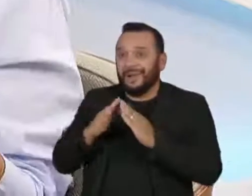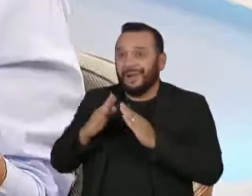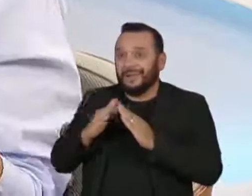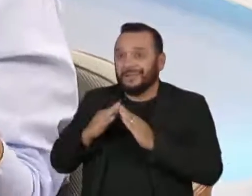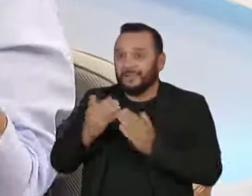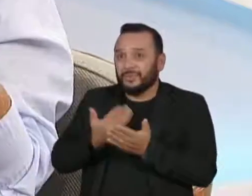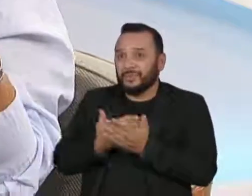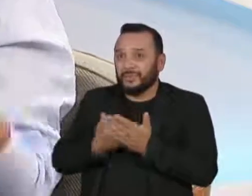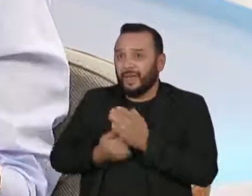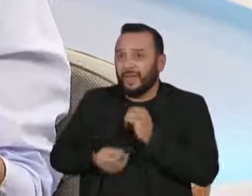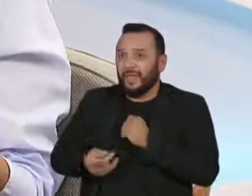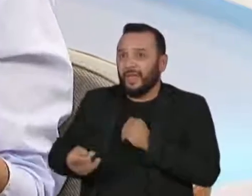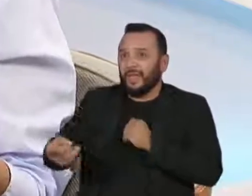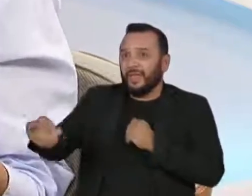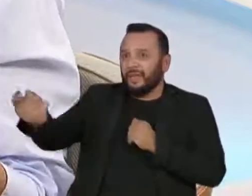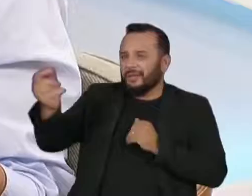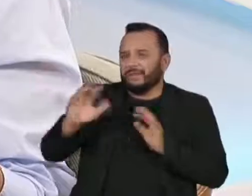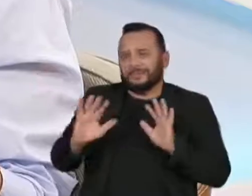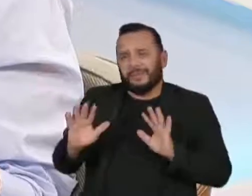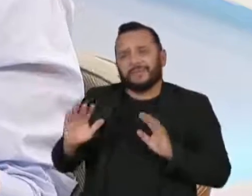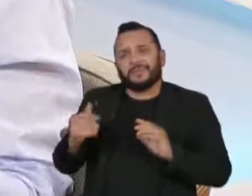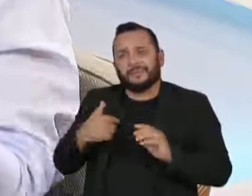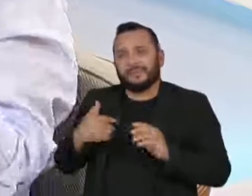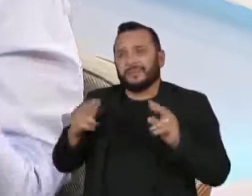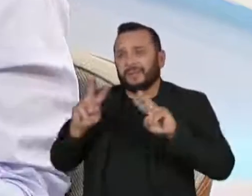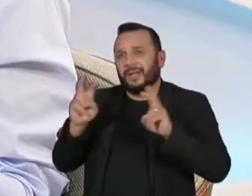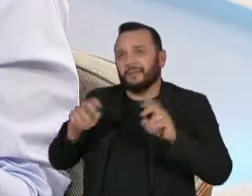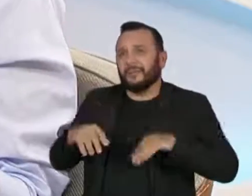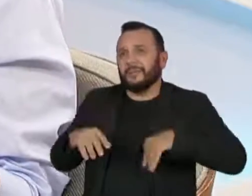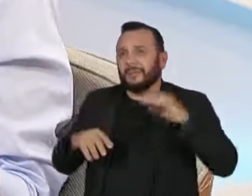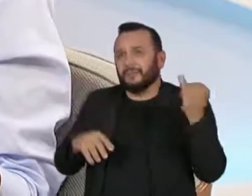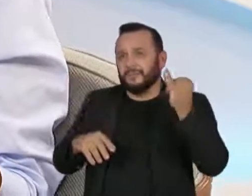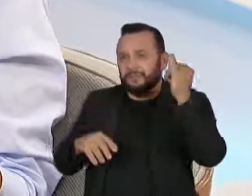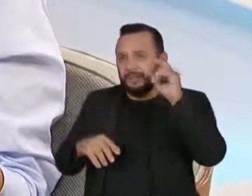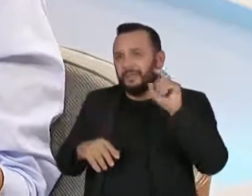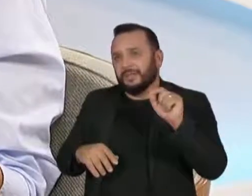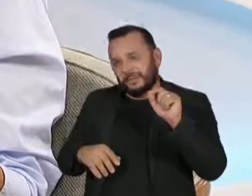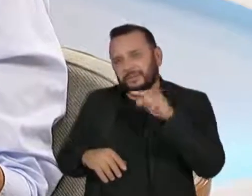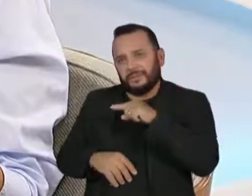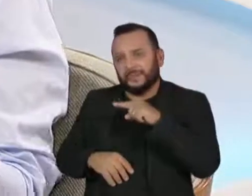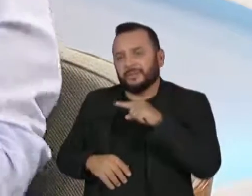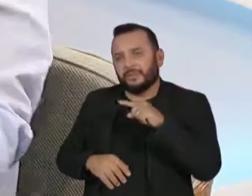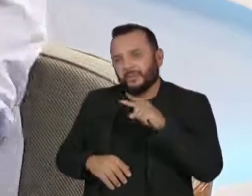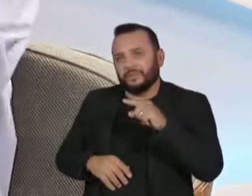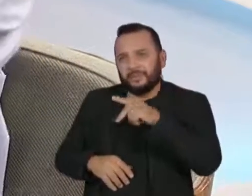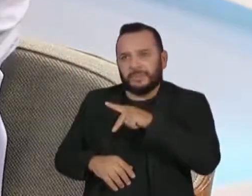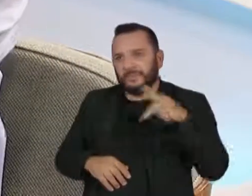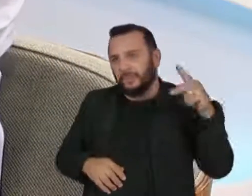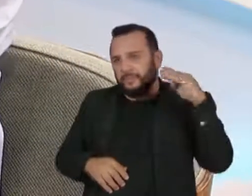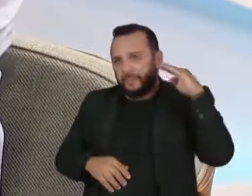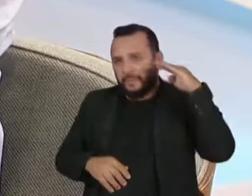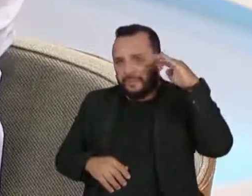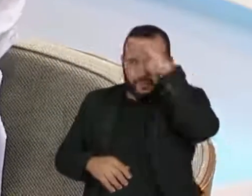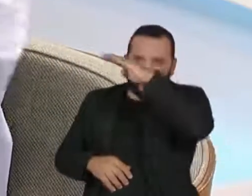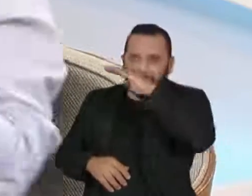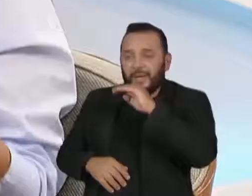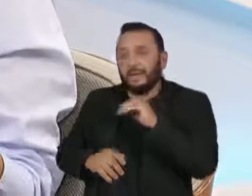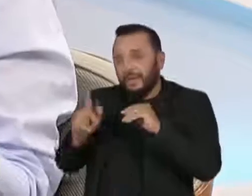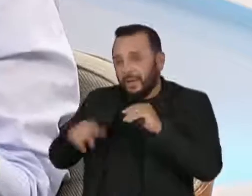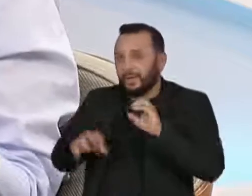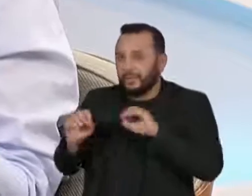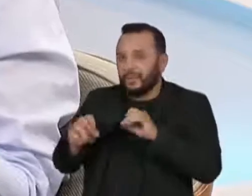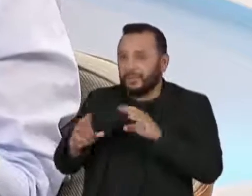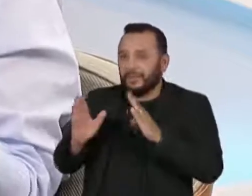é à toa que a pauta mais importante de educação do governo Bolsonaro era a educação domiciliar, né? Isso é um projeto de país, não